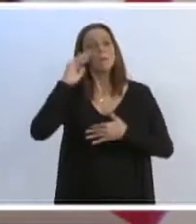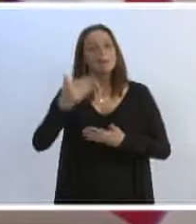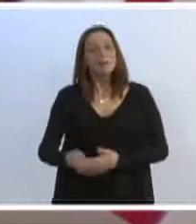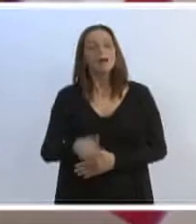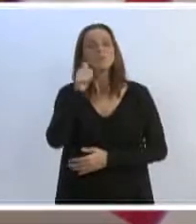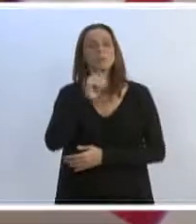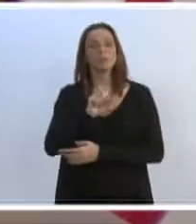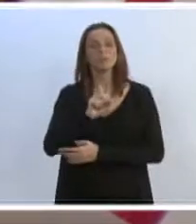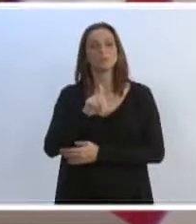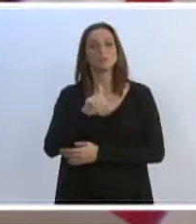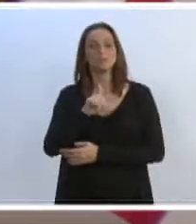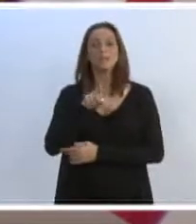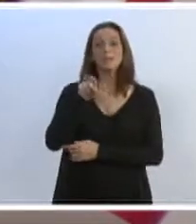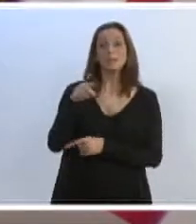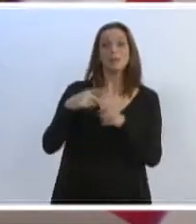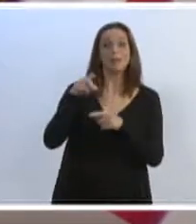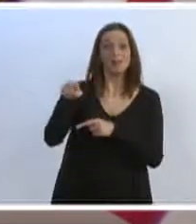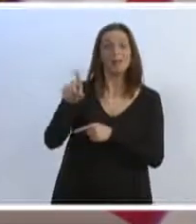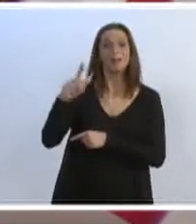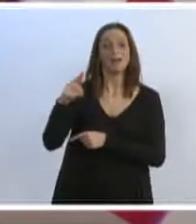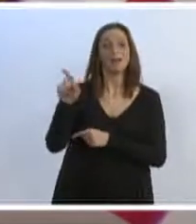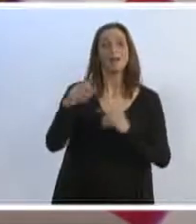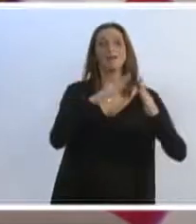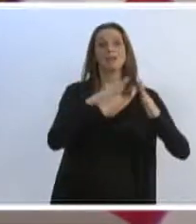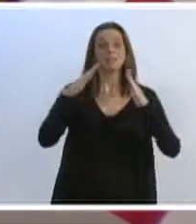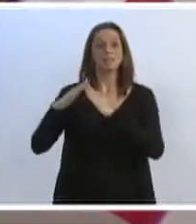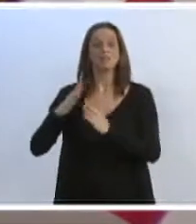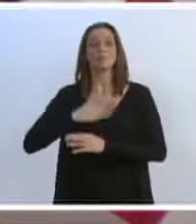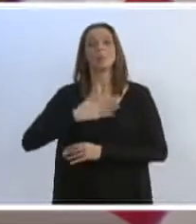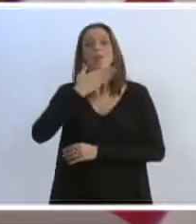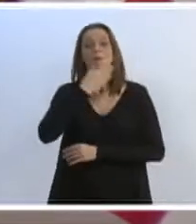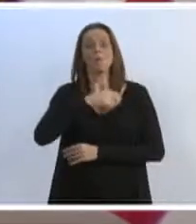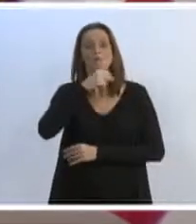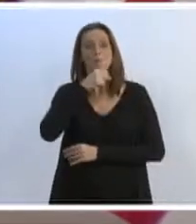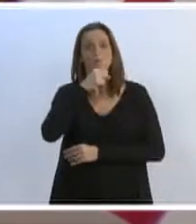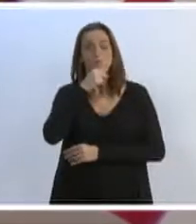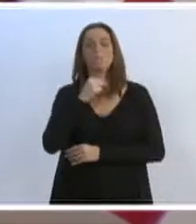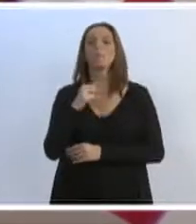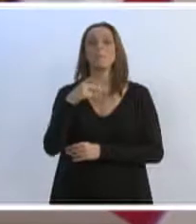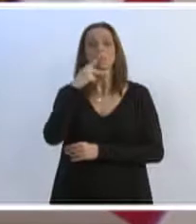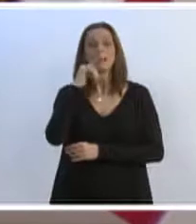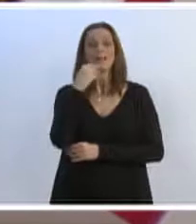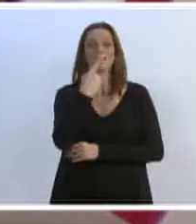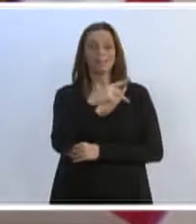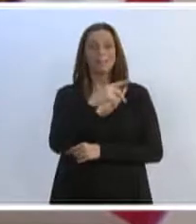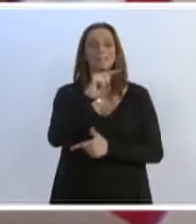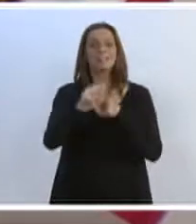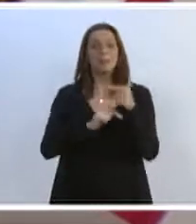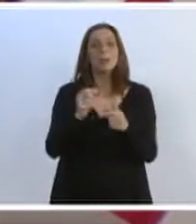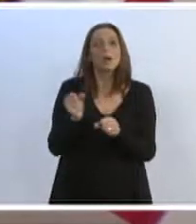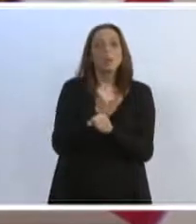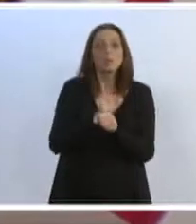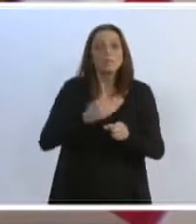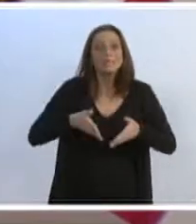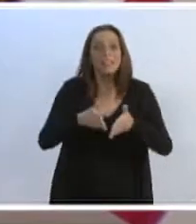ele falava da infância e dos moinhos daqui de Blumenau, a semelhança dos moinhos de vento do norte